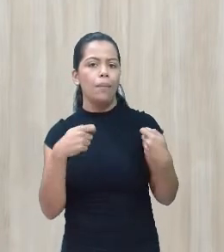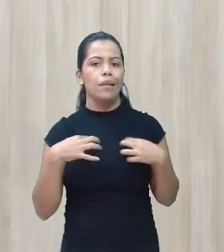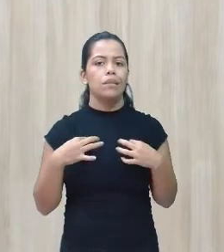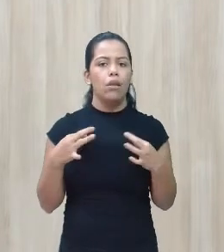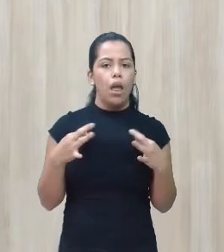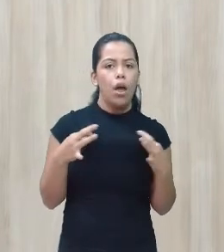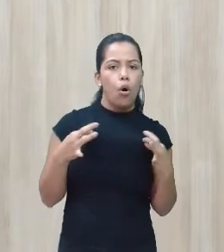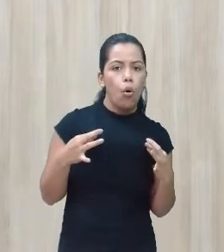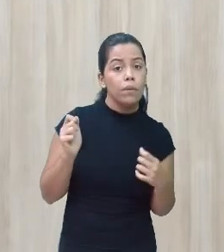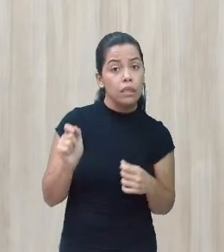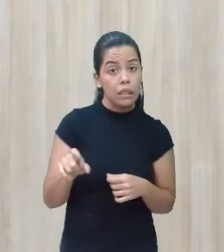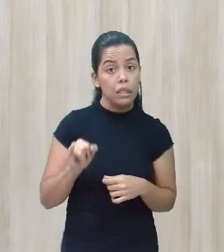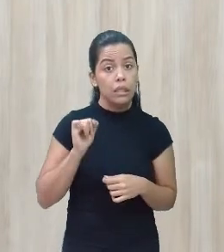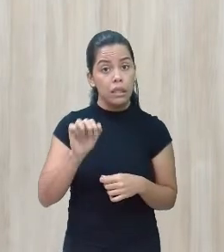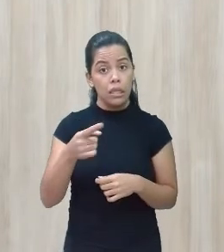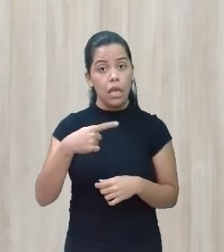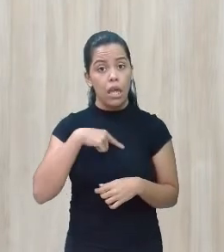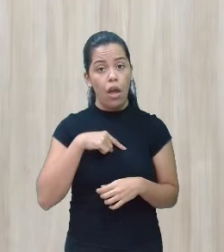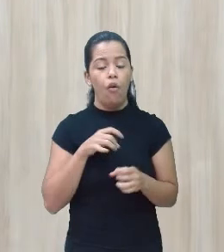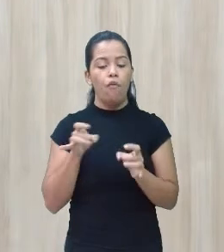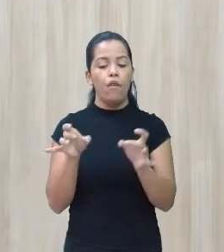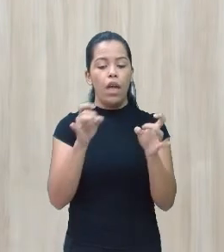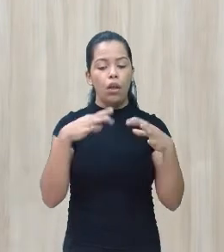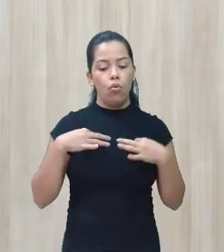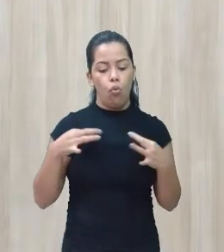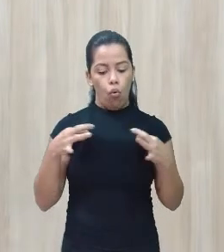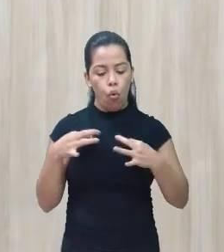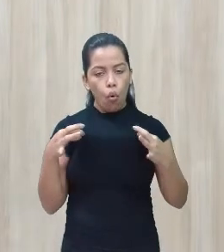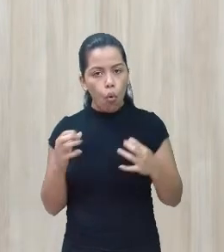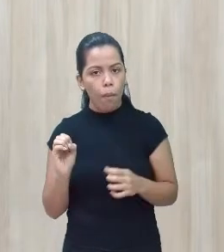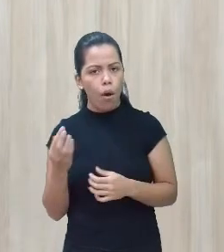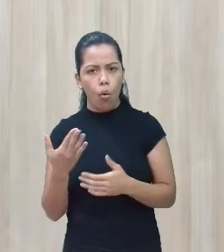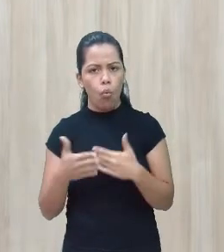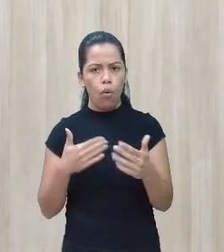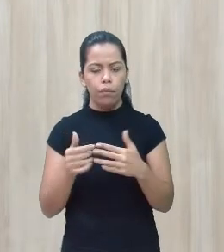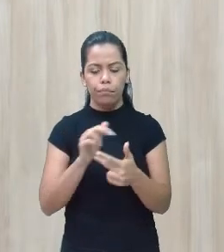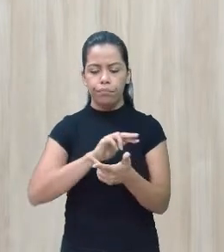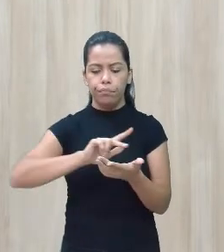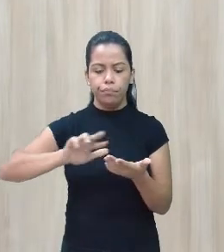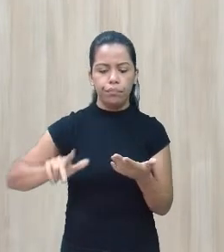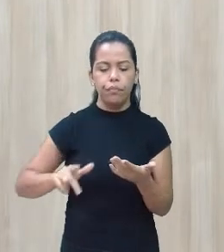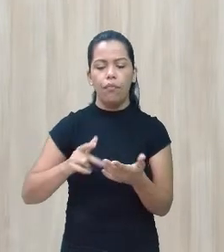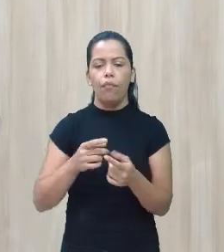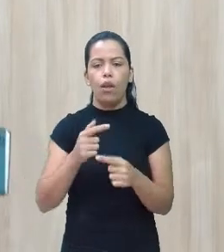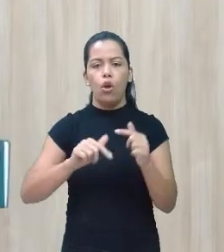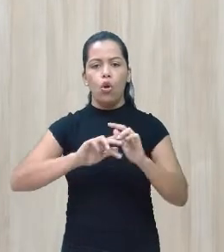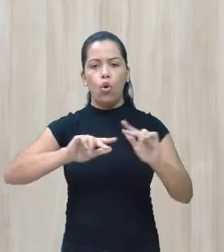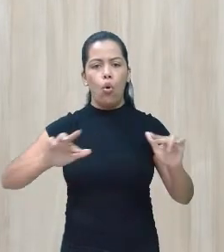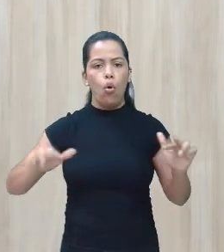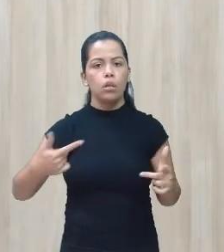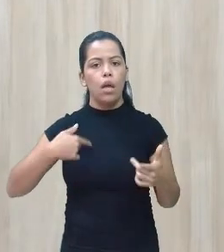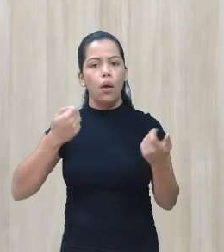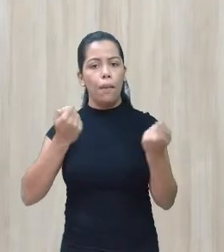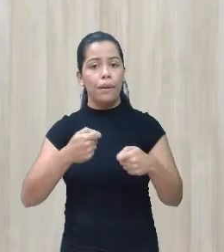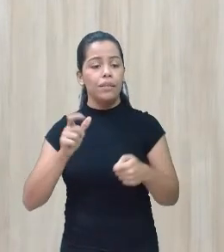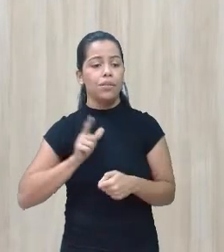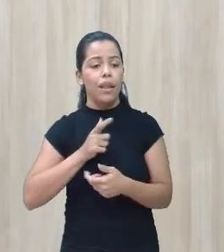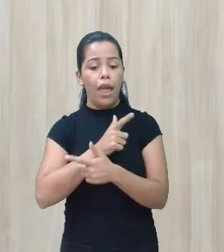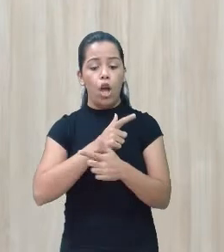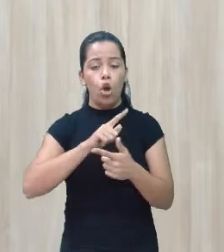público, o jeito que eu falo precisa ser interessante, o meu conteúdo precisa ser interessante. Porque senão ninguém vai querer consumir o que eu